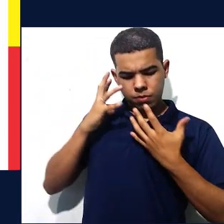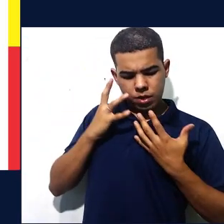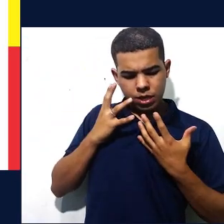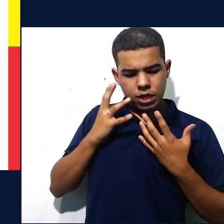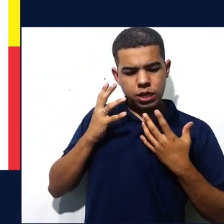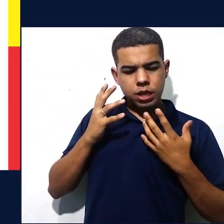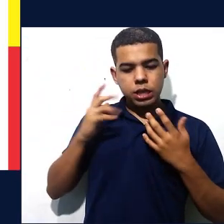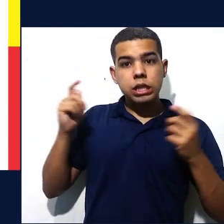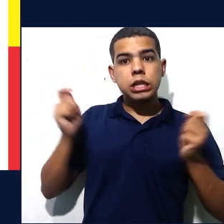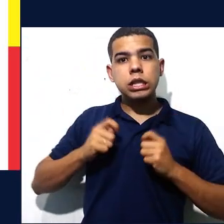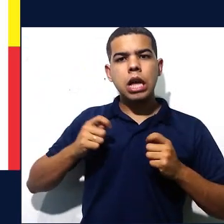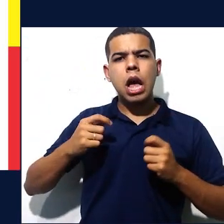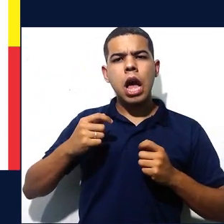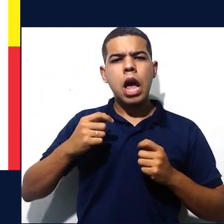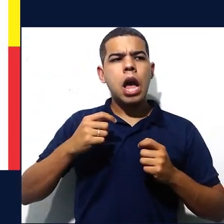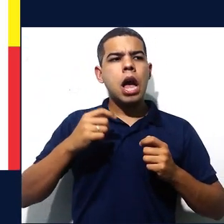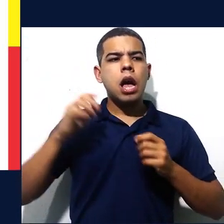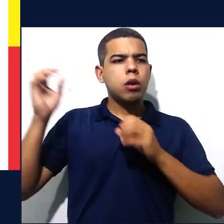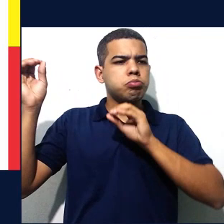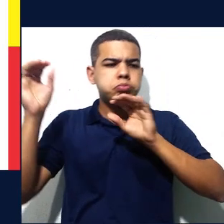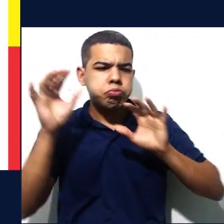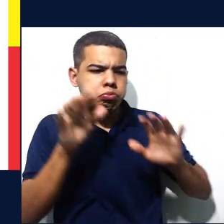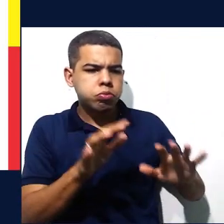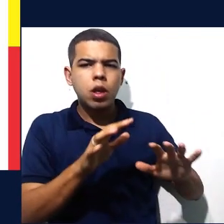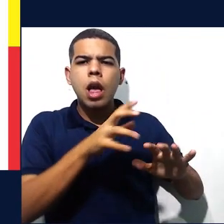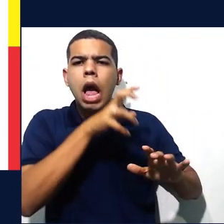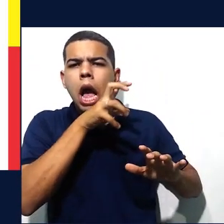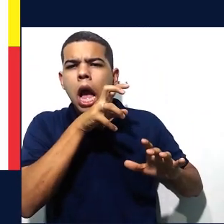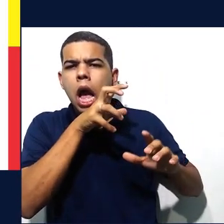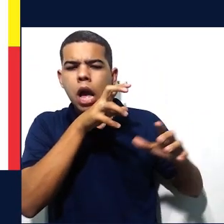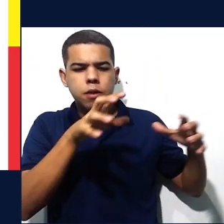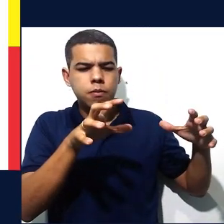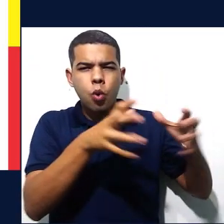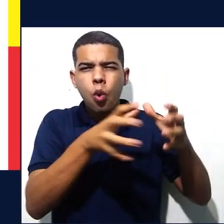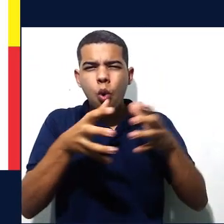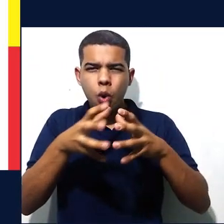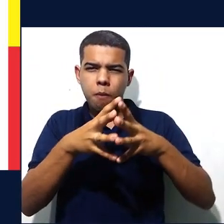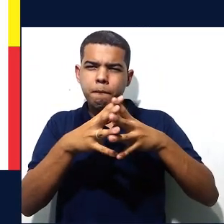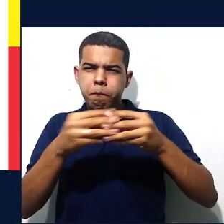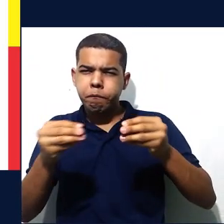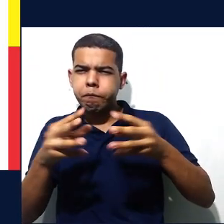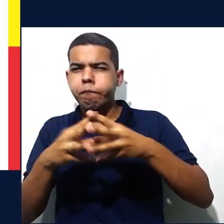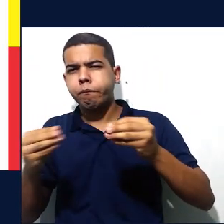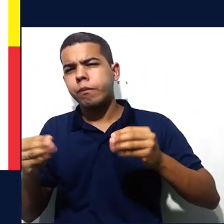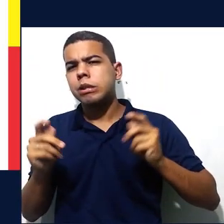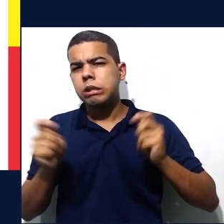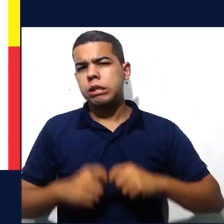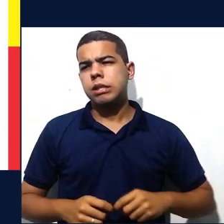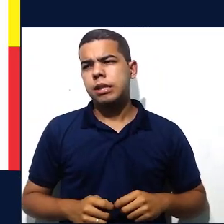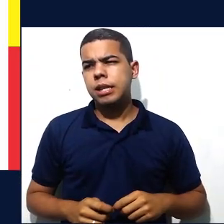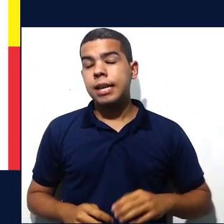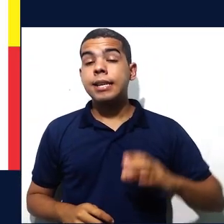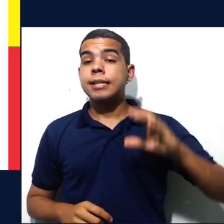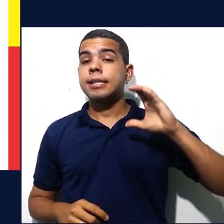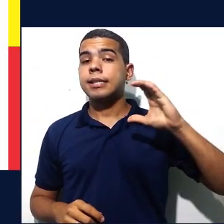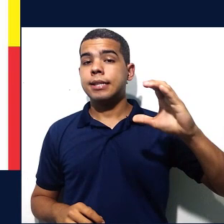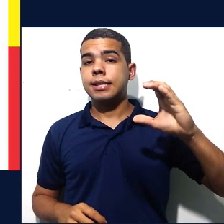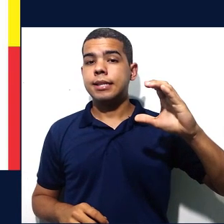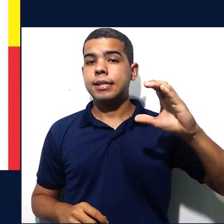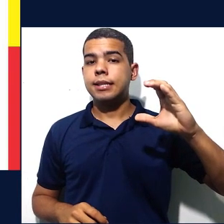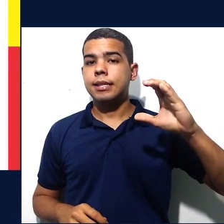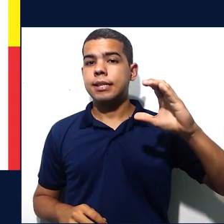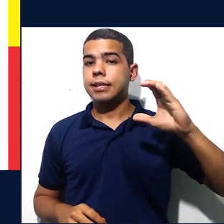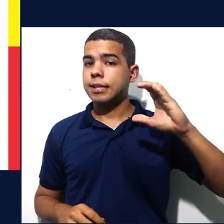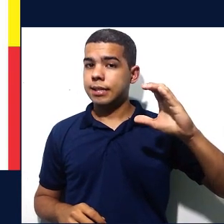provocar redução de espécie de animais, bem como alterar o DNA desses seres vivos. Letra C, que é a